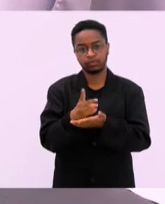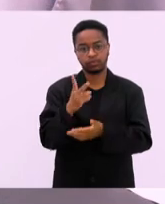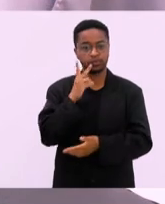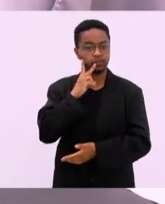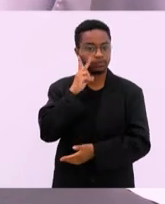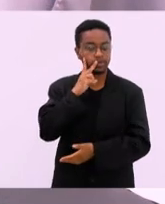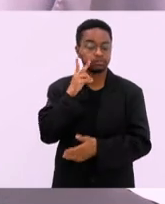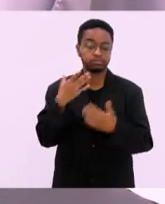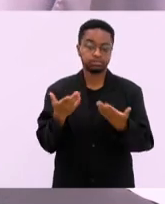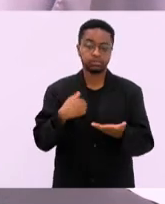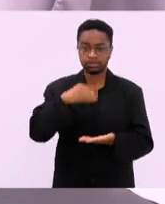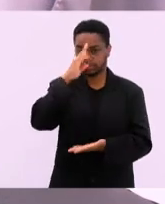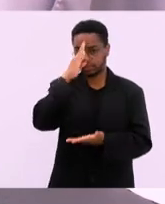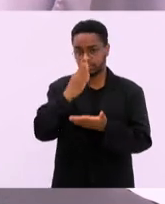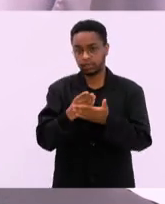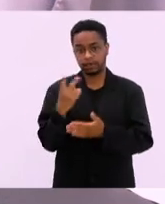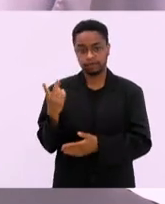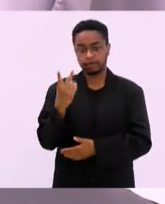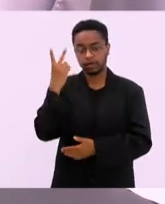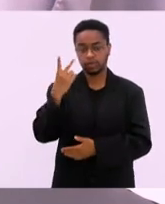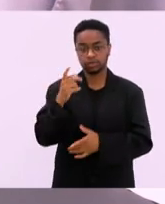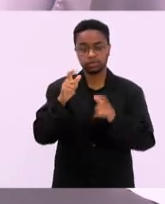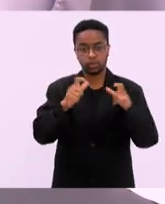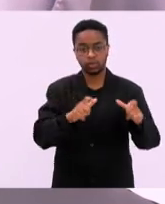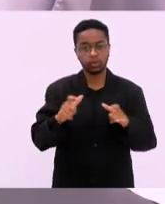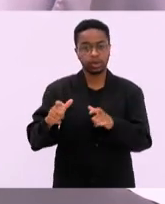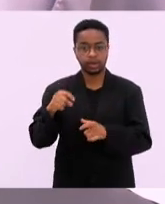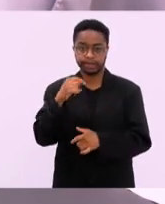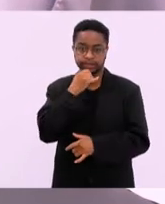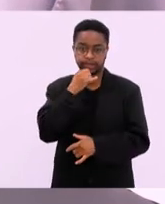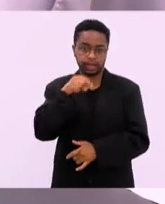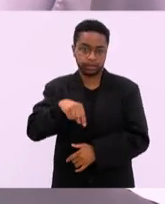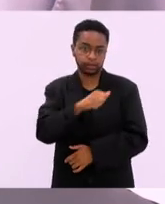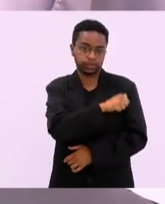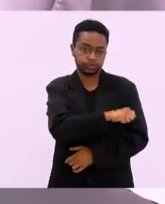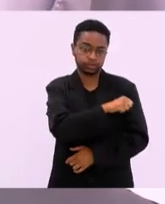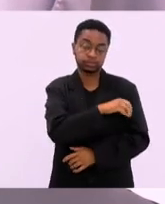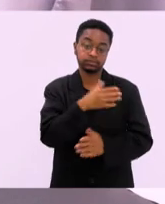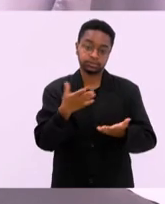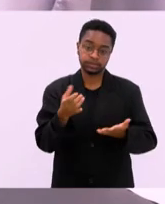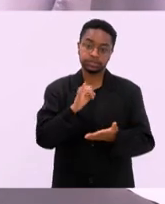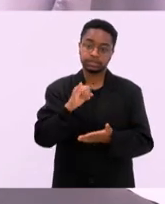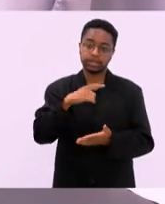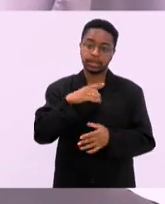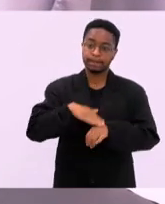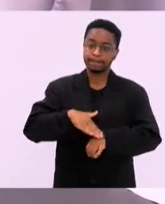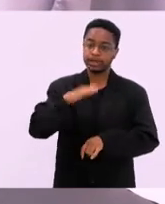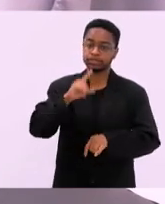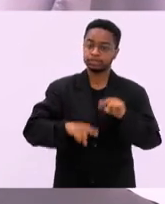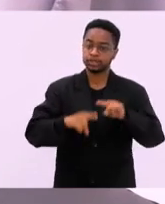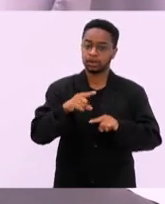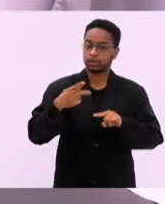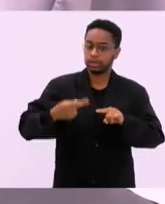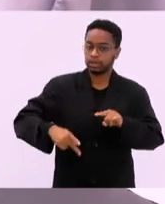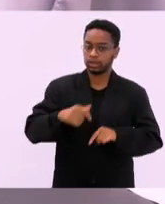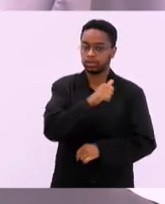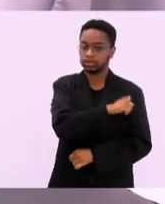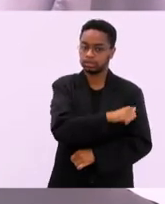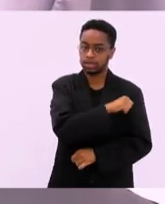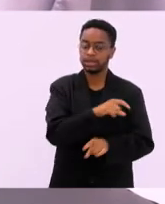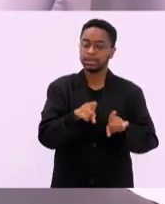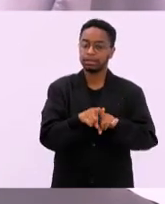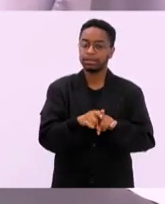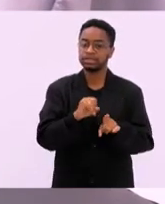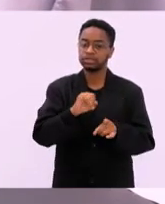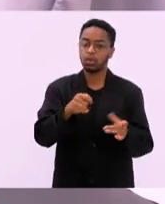acho que isso valoriza a produção regional, a produção do Rio de Janeiro. Então, quanto mais produtos genuínos tivermos e quanto mais imposições em rótulo